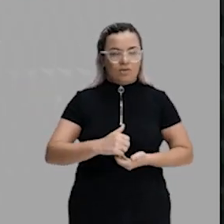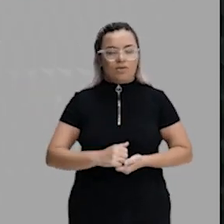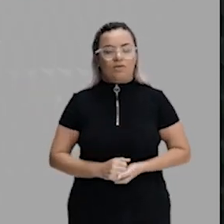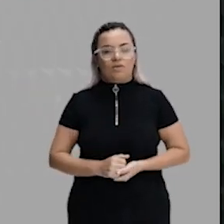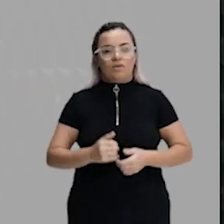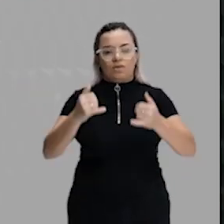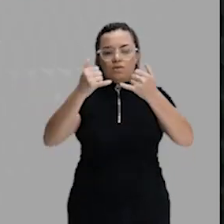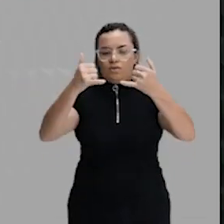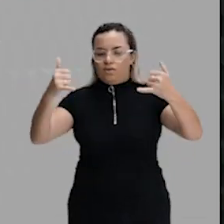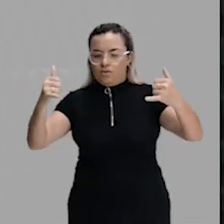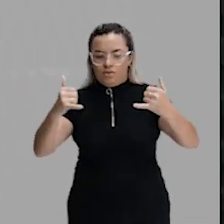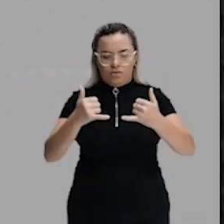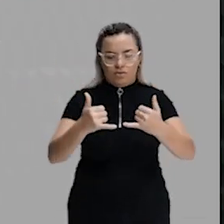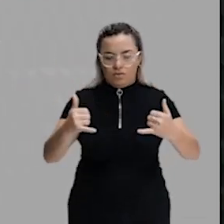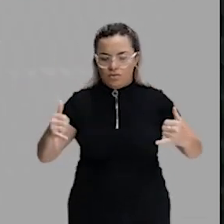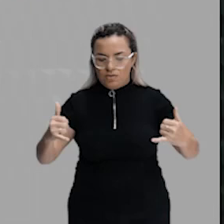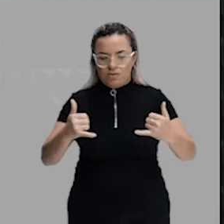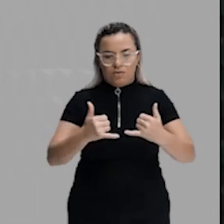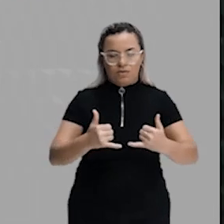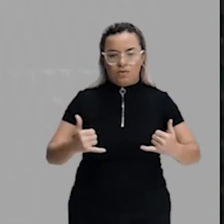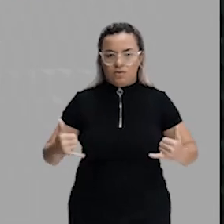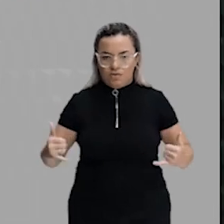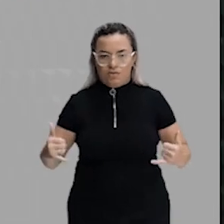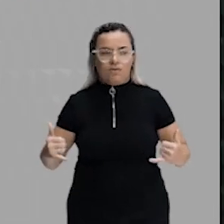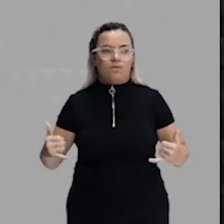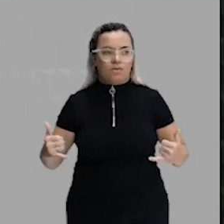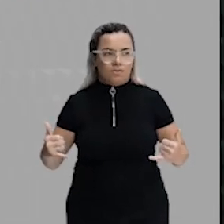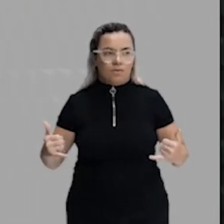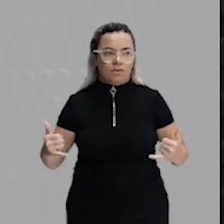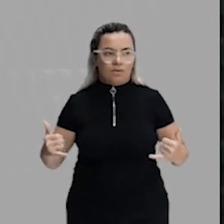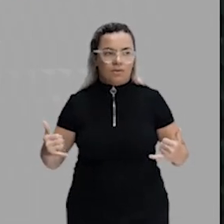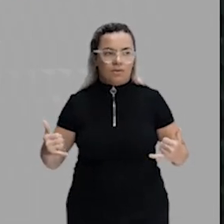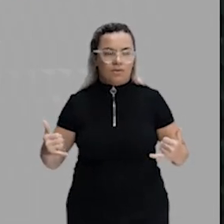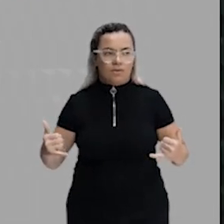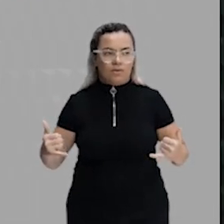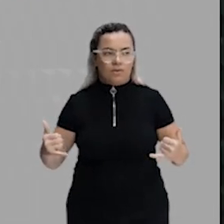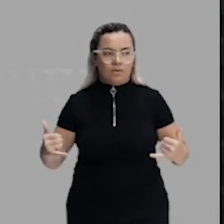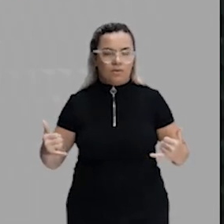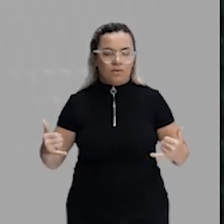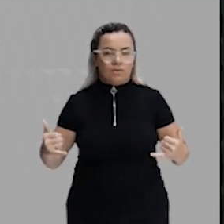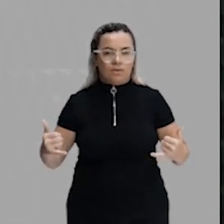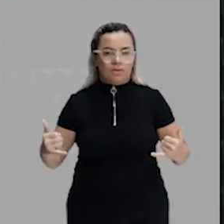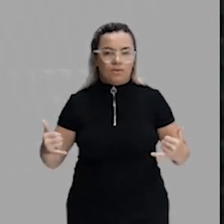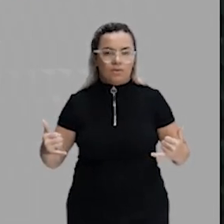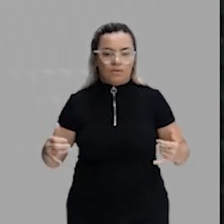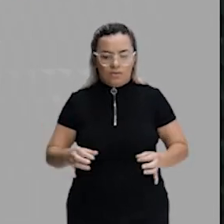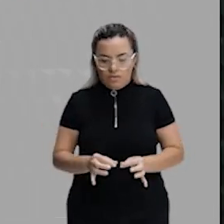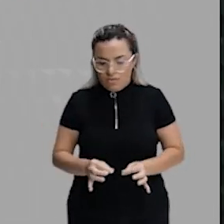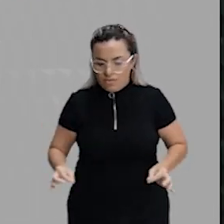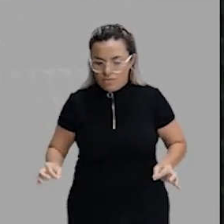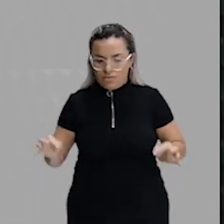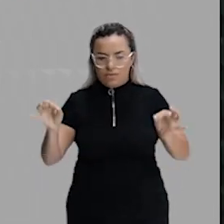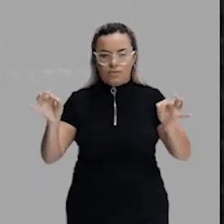3 resistores que são tocados aqui, né, todos os 3, pela mesma